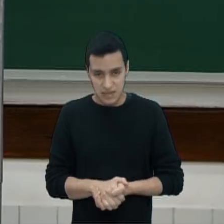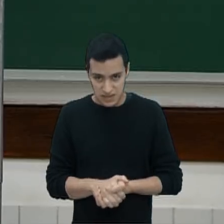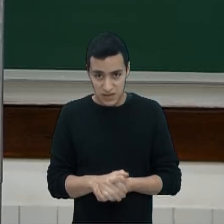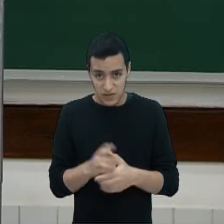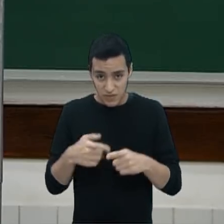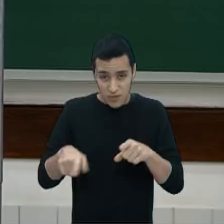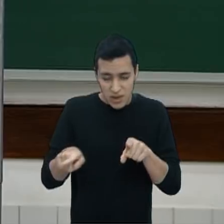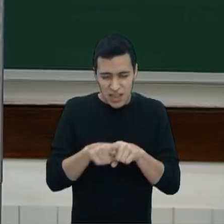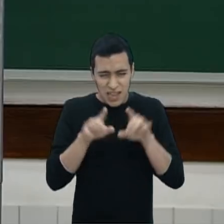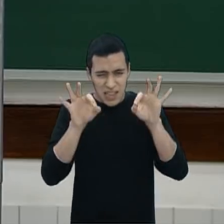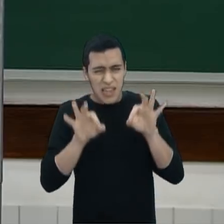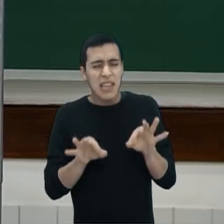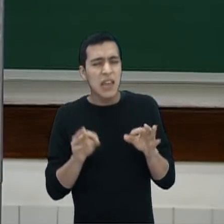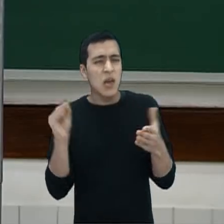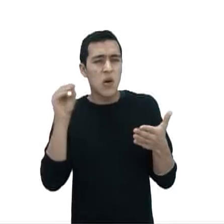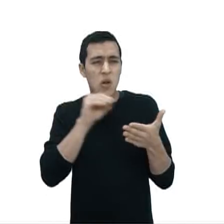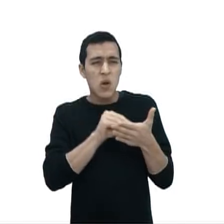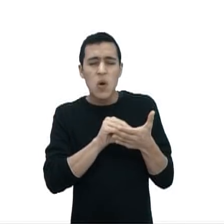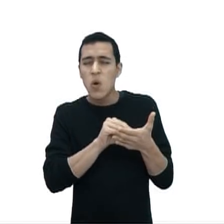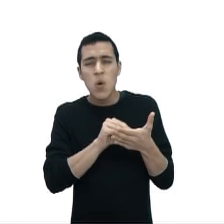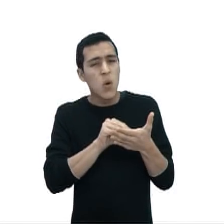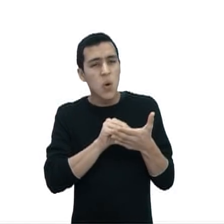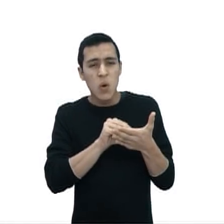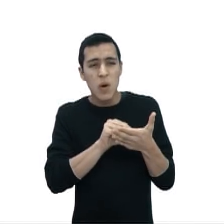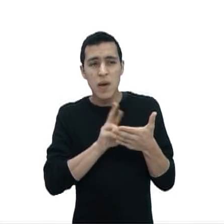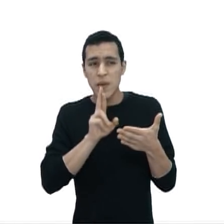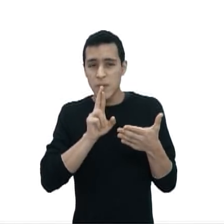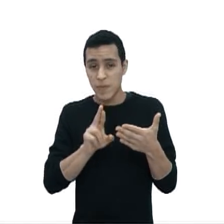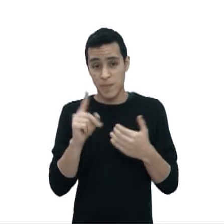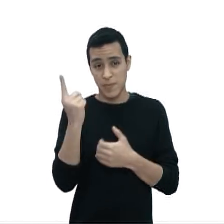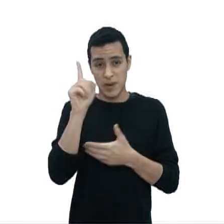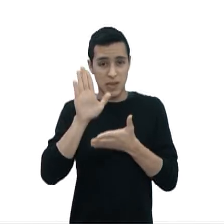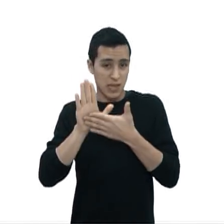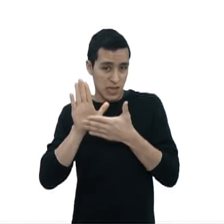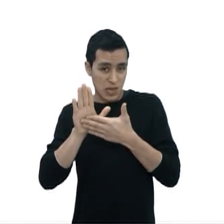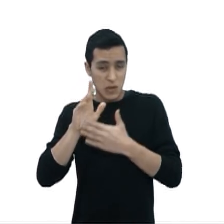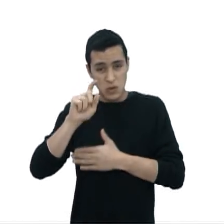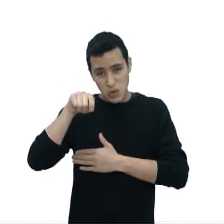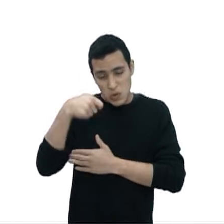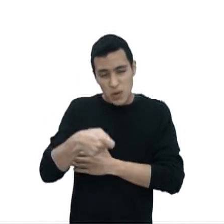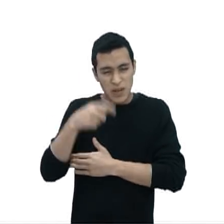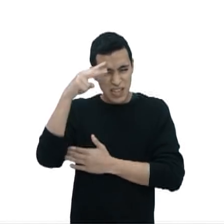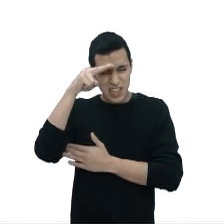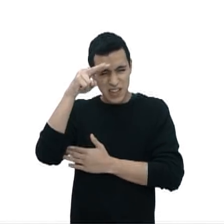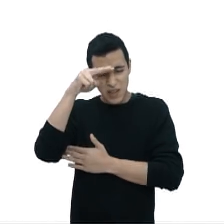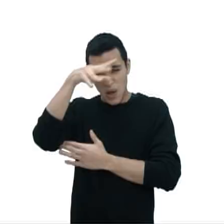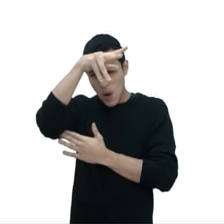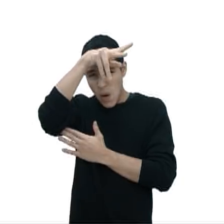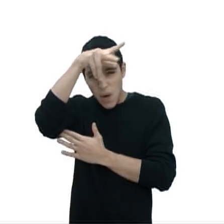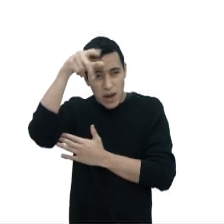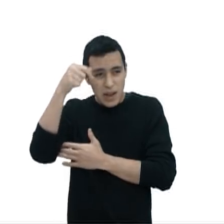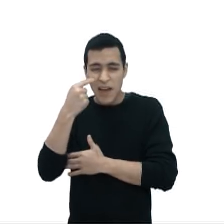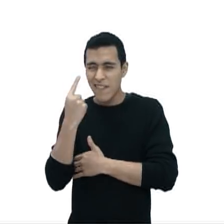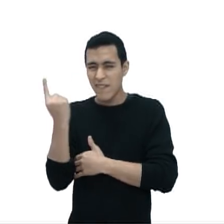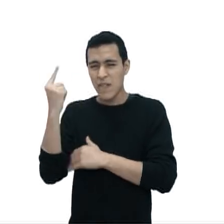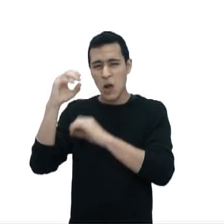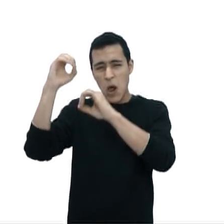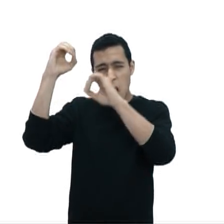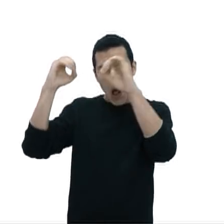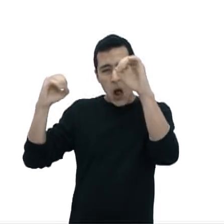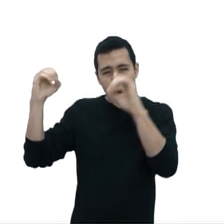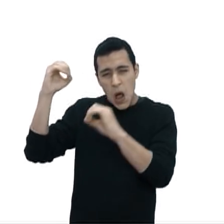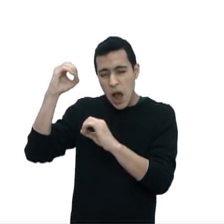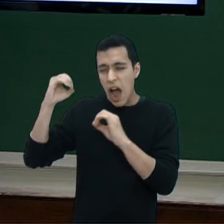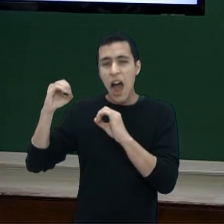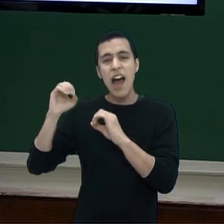Voltando então, acertou quem marcou um X na primeira proposta, né? Se refere à lenda do Guaraná. A gente tem até ali as frutinhas que